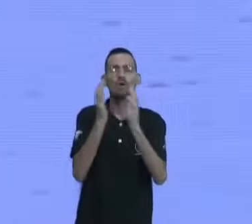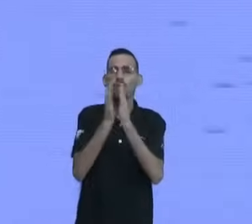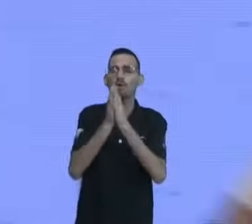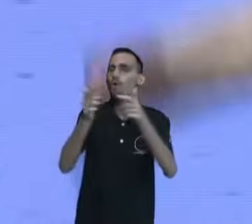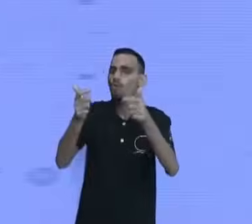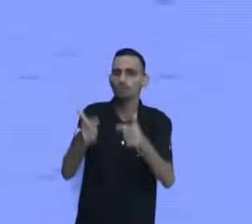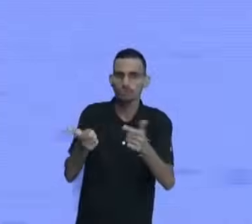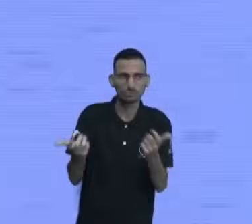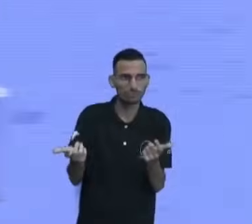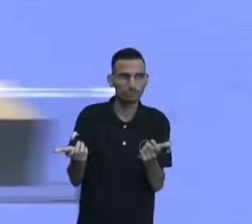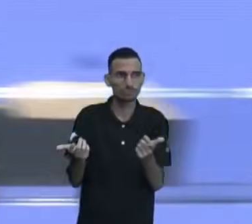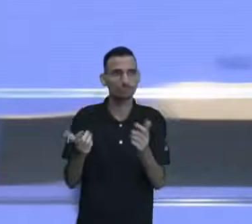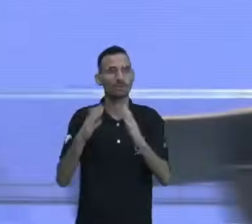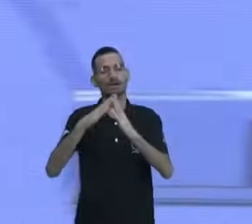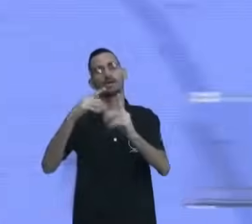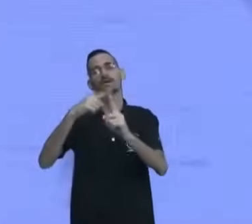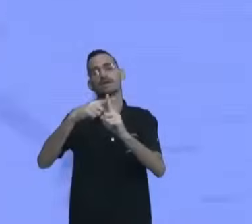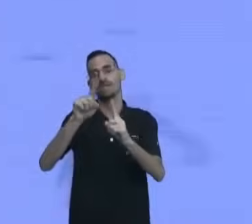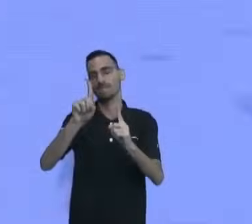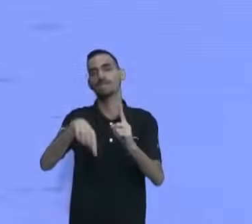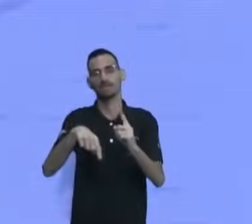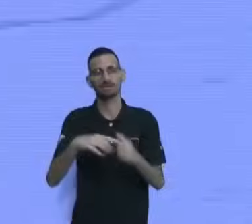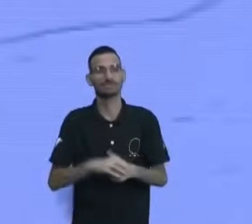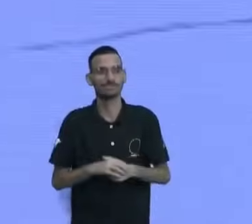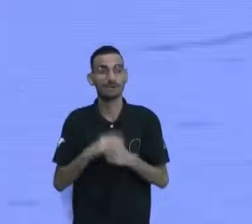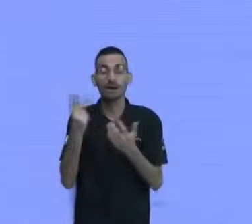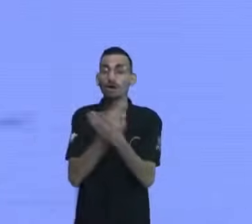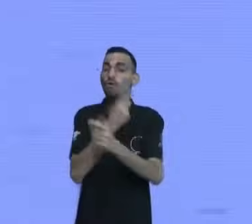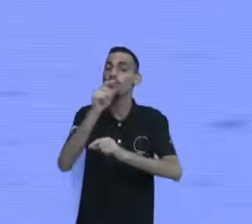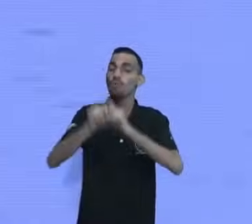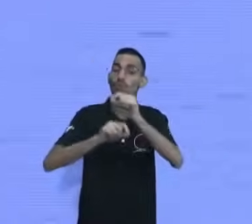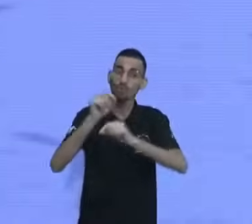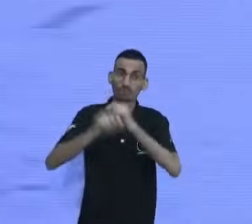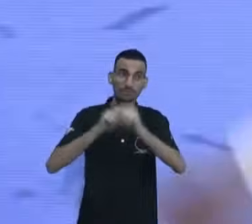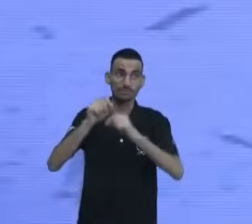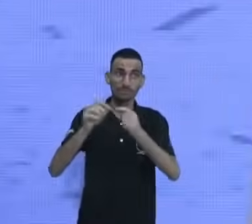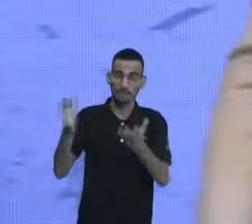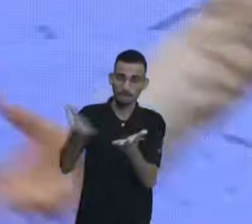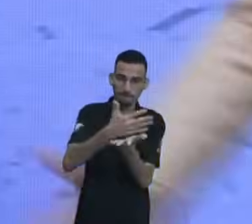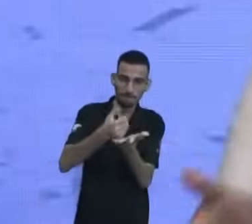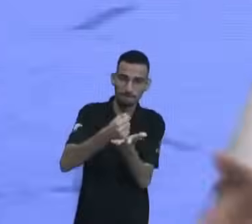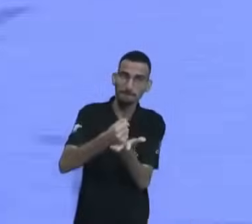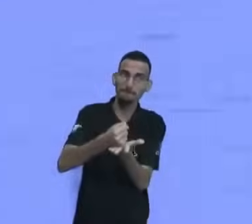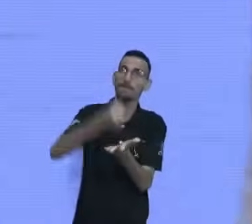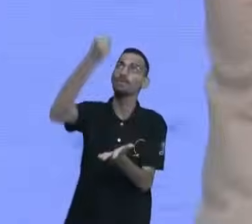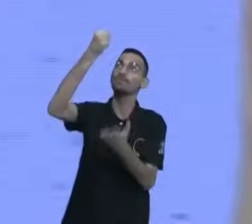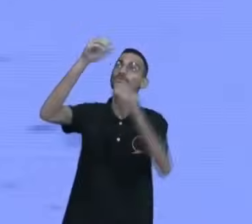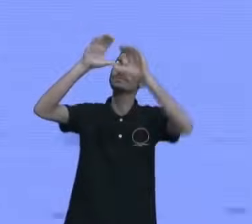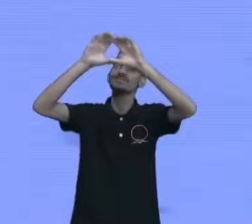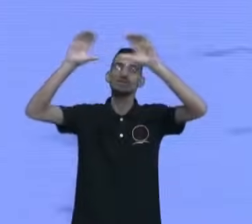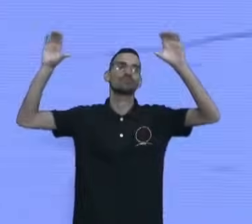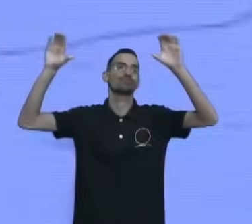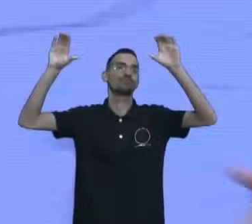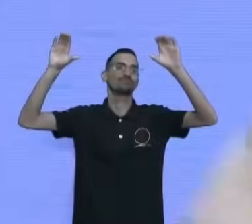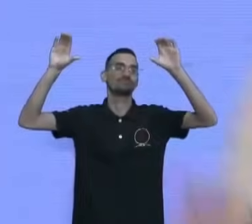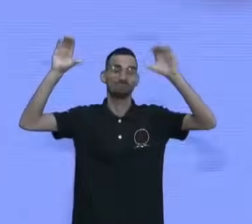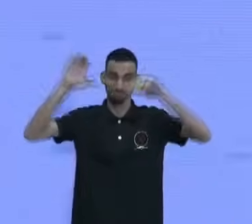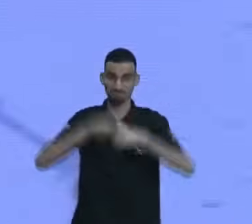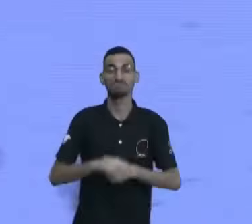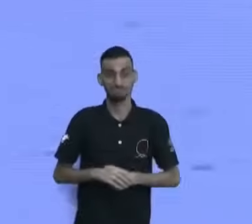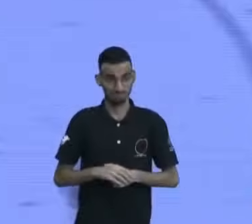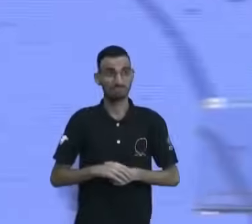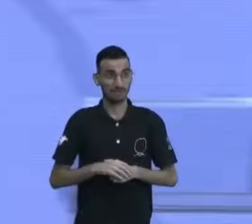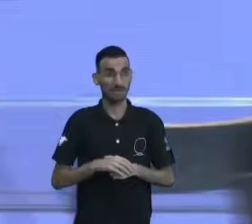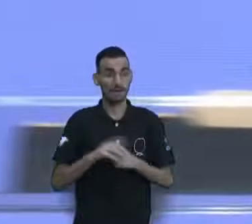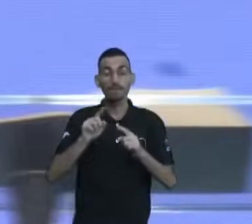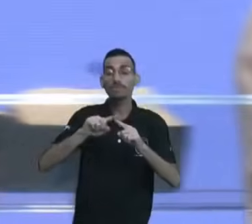arrebatado 50 anos depois mais de 50 da descida do Espírito Santo u se o templo não tem mais valor